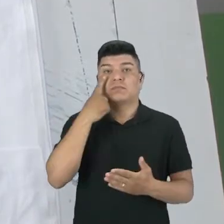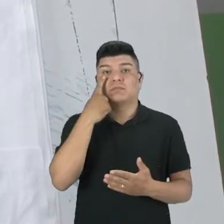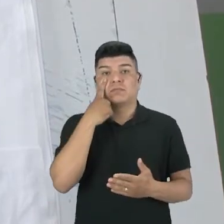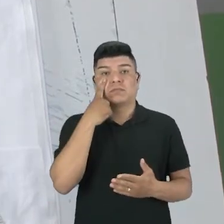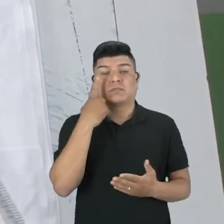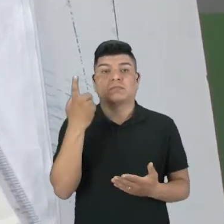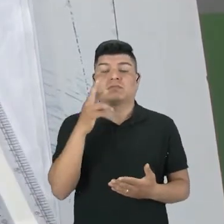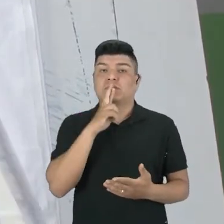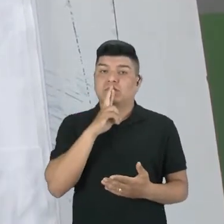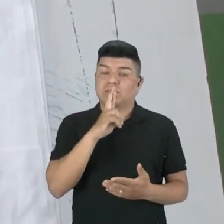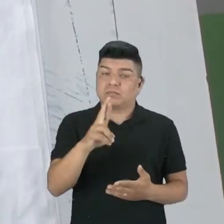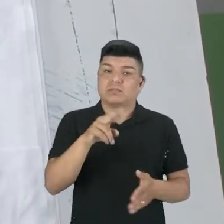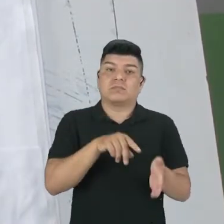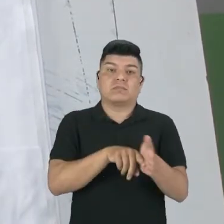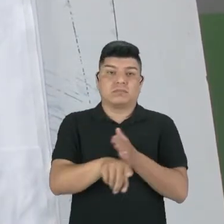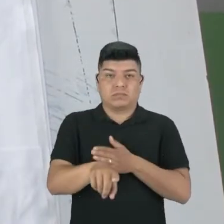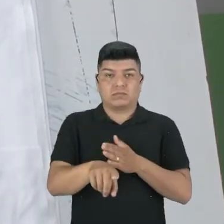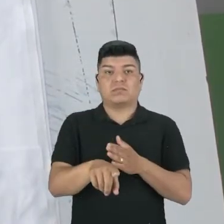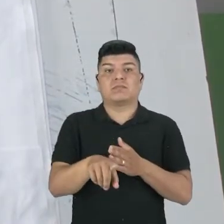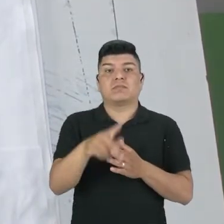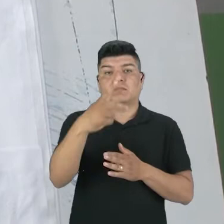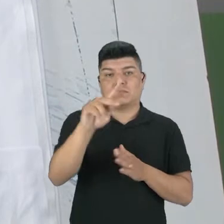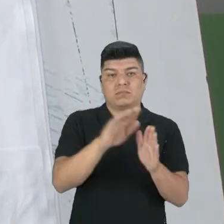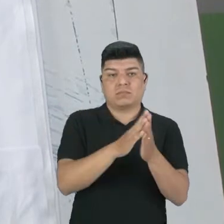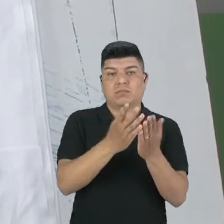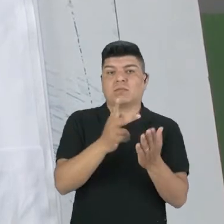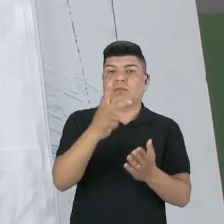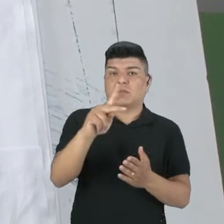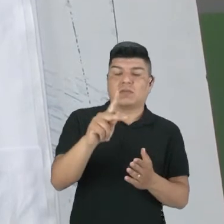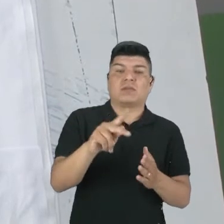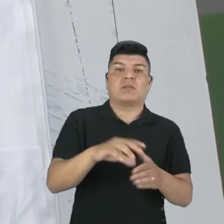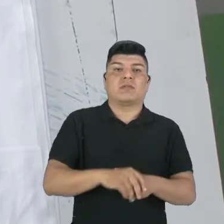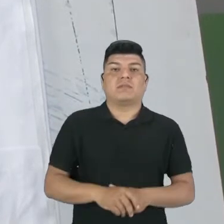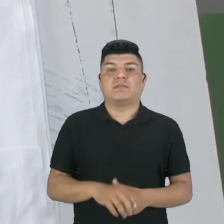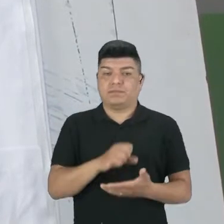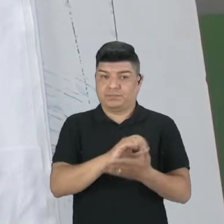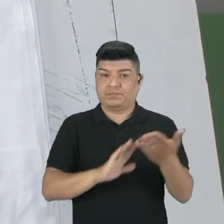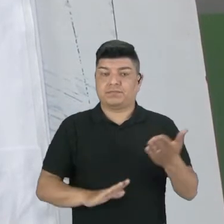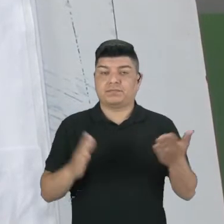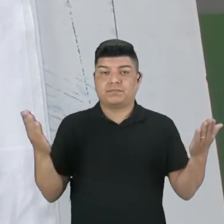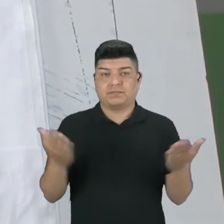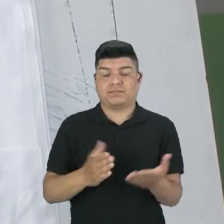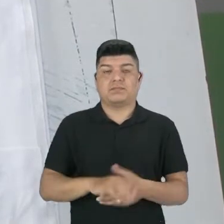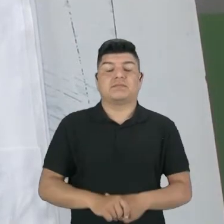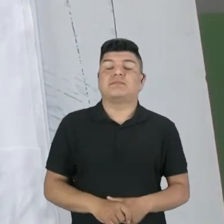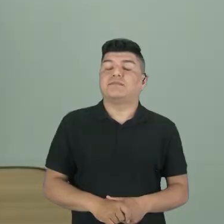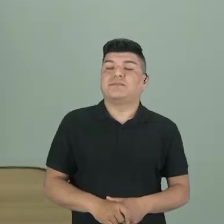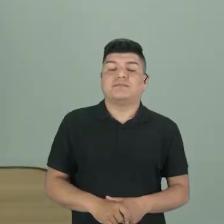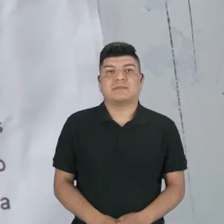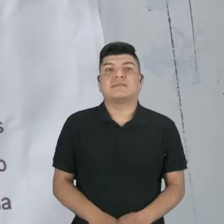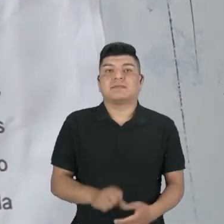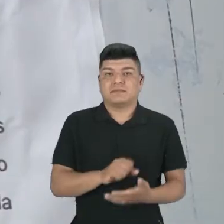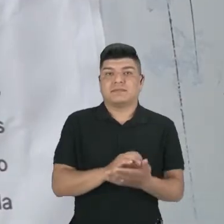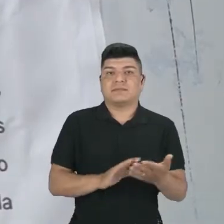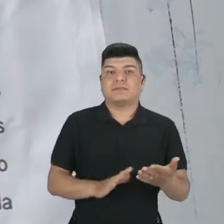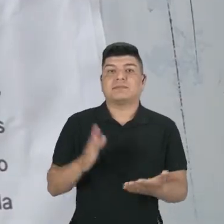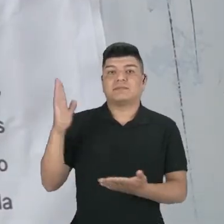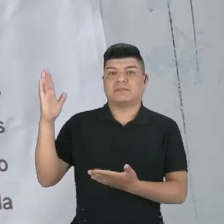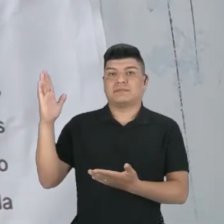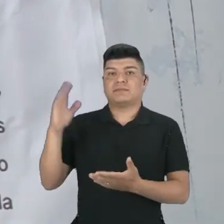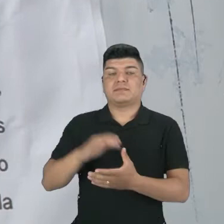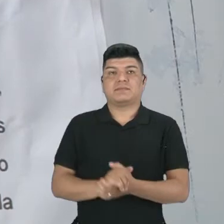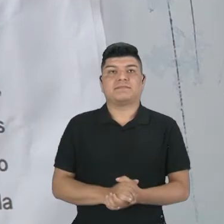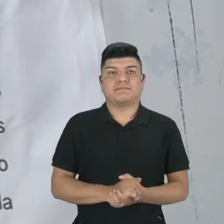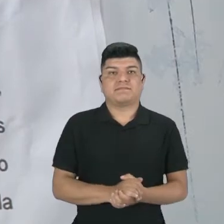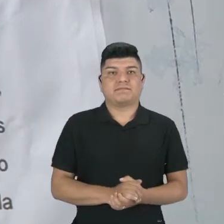tirinha e responda as questões em seu caderno ou em uma folha. Vamos lá fazer a atividade. Olha só o que diz a tirinha. A tirinha fala o